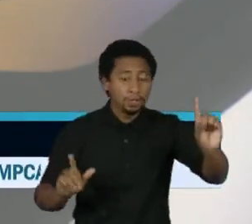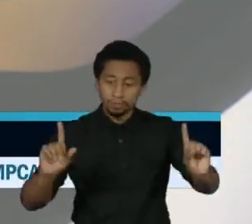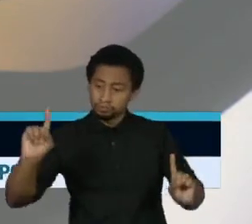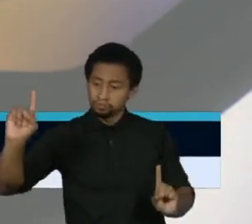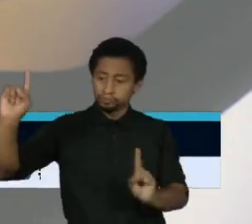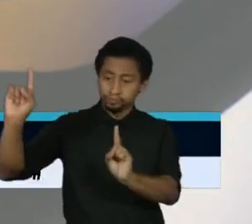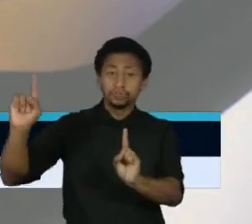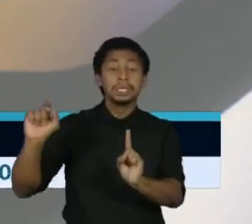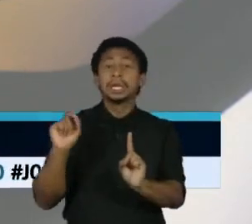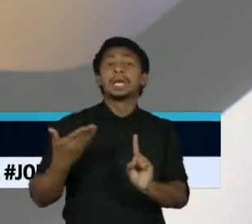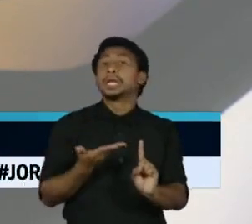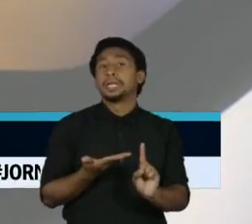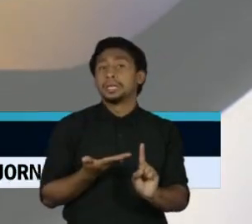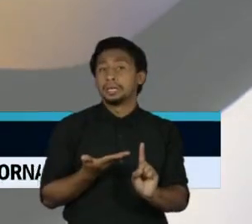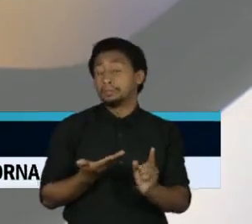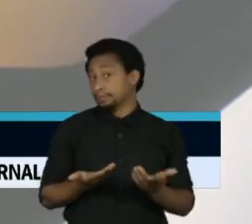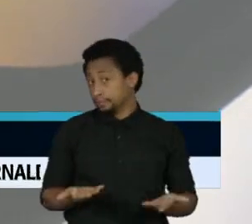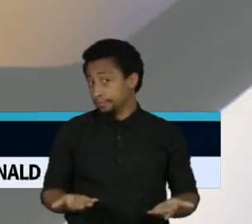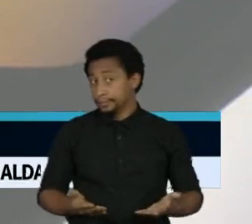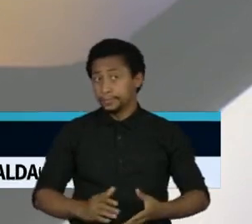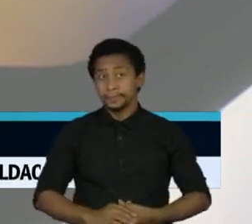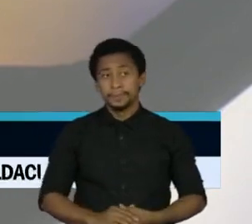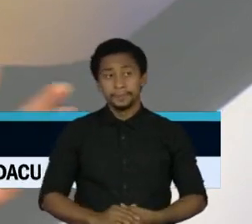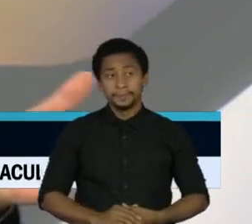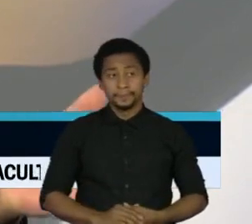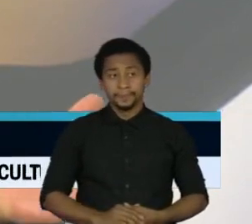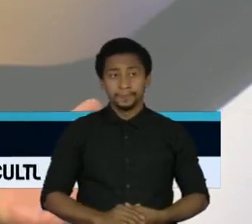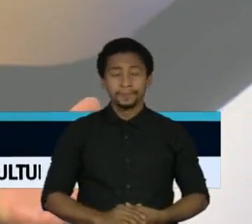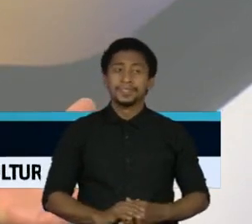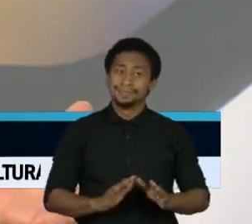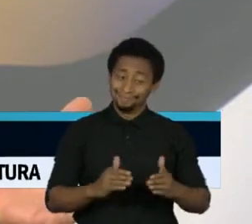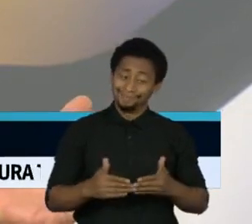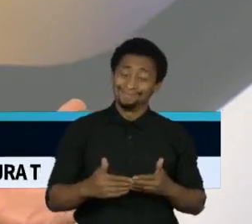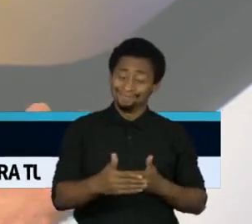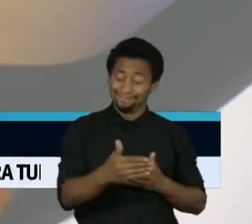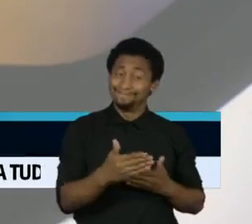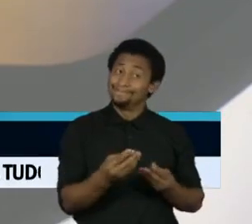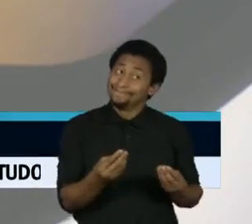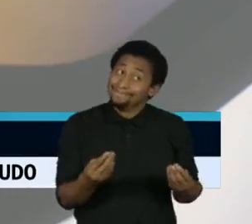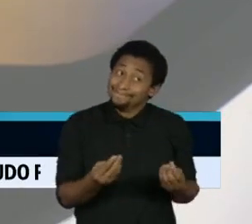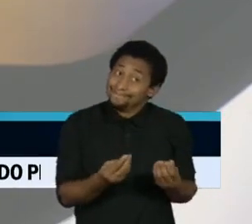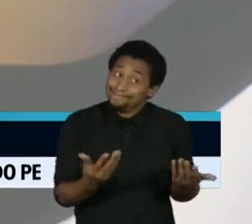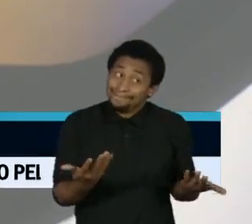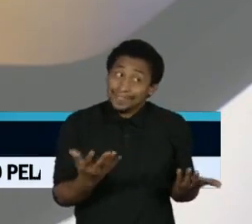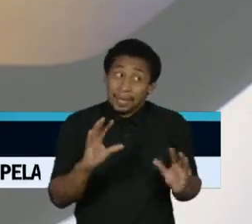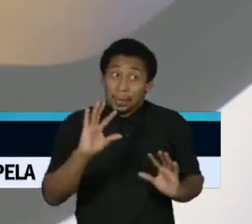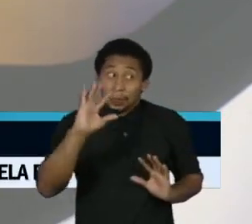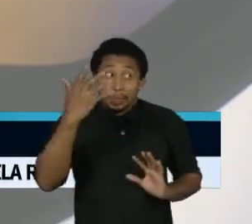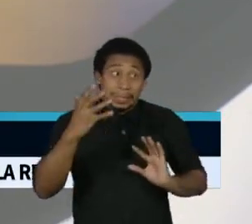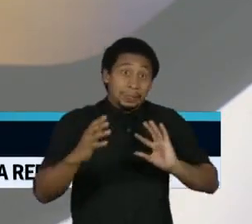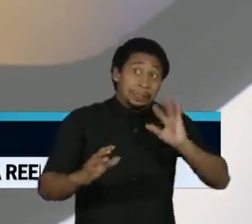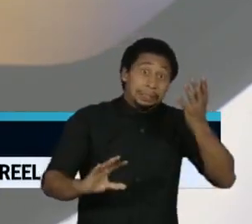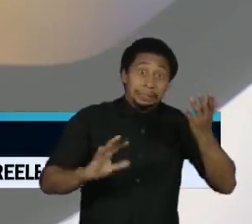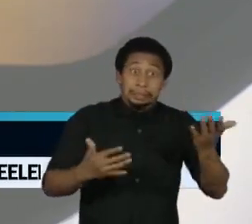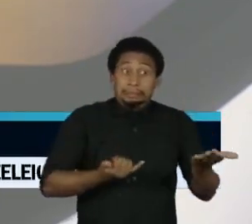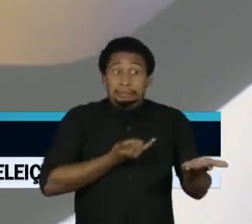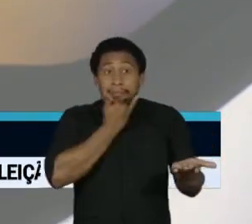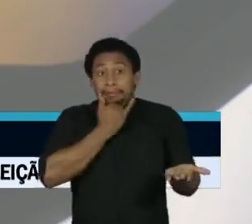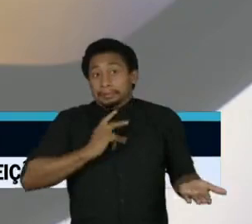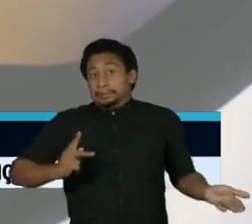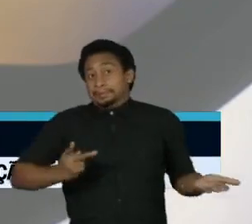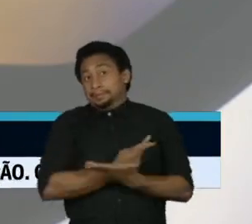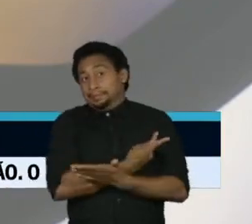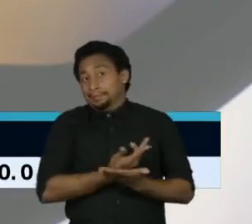Lula olha Karem a gente vê cada dia uma surpresa né Essa do usuário hoje foi uma grande surpresa